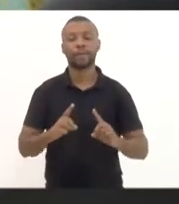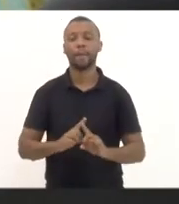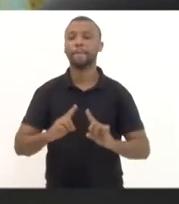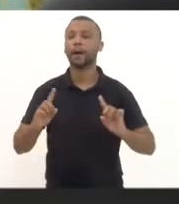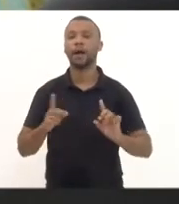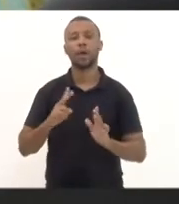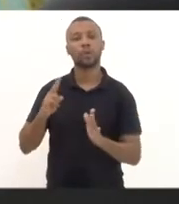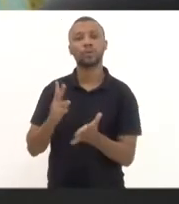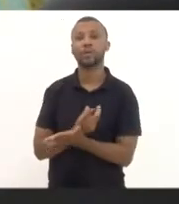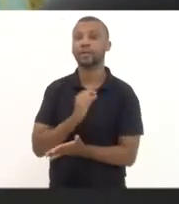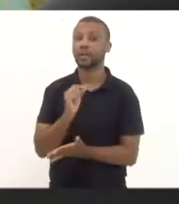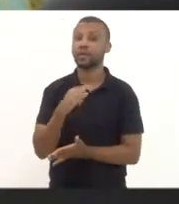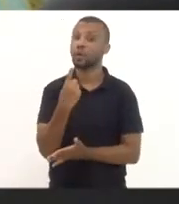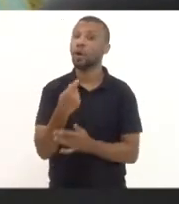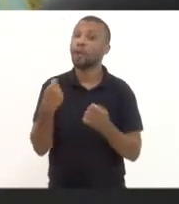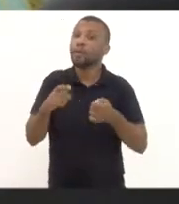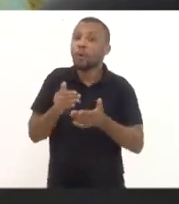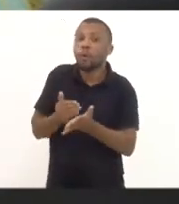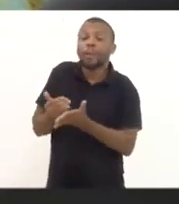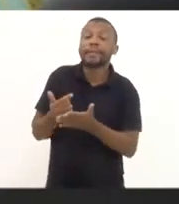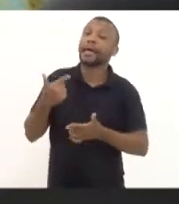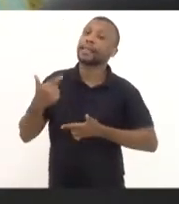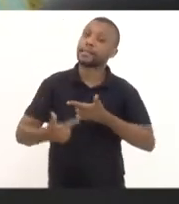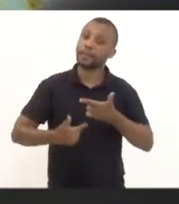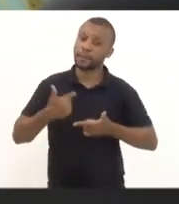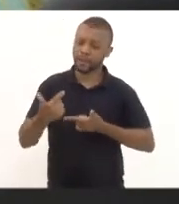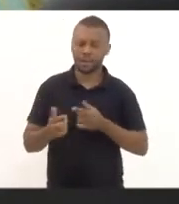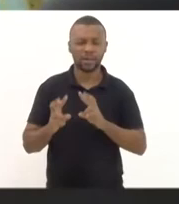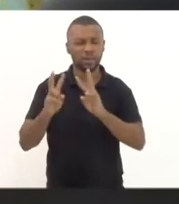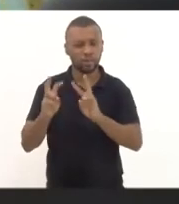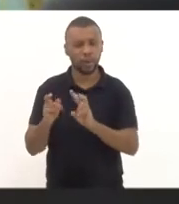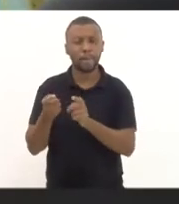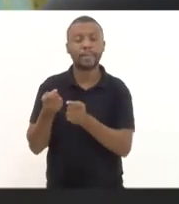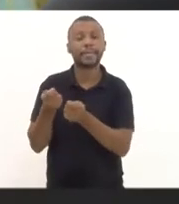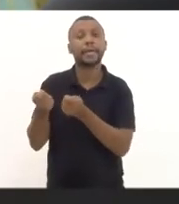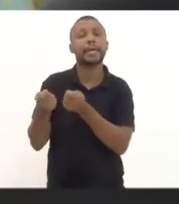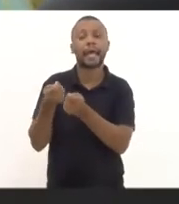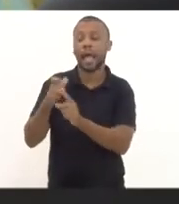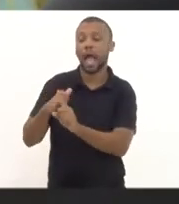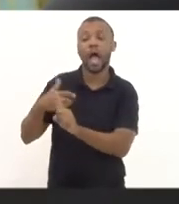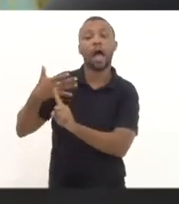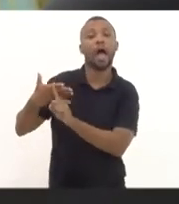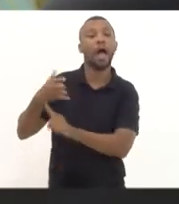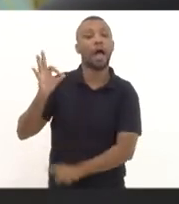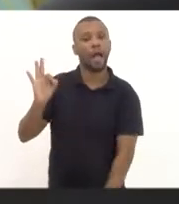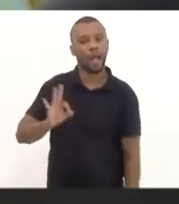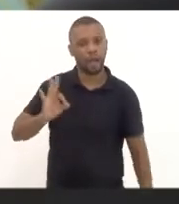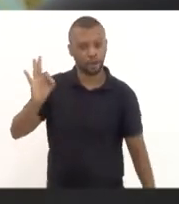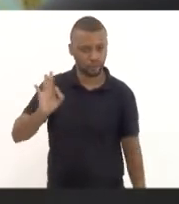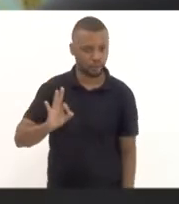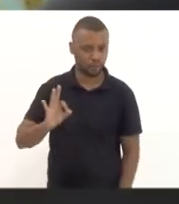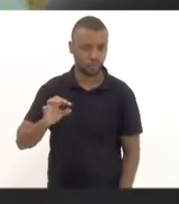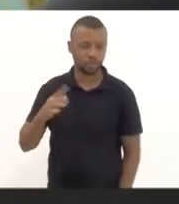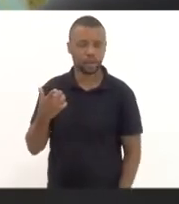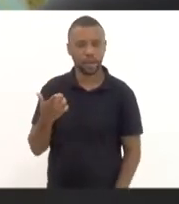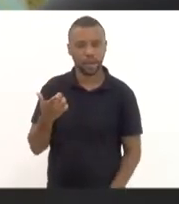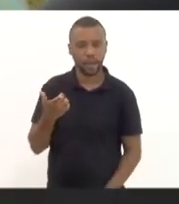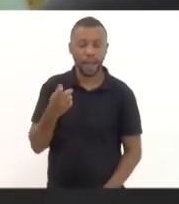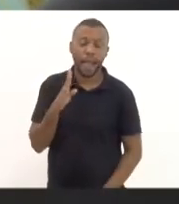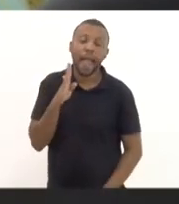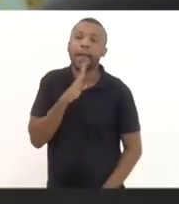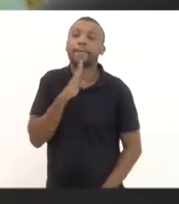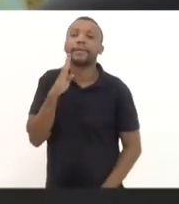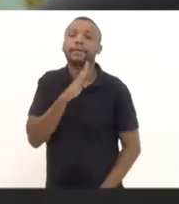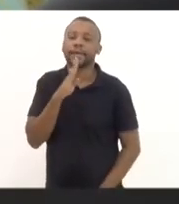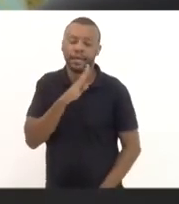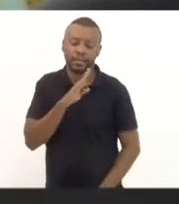que a gente tem que começar a trabalhar EA questão do reajuste É de fato emergente